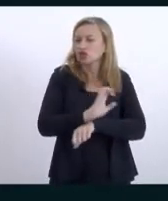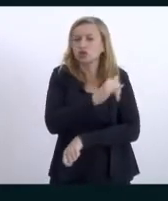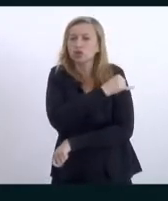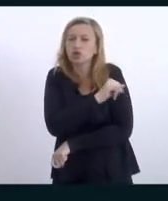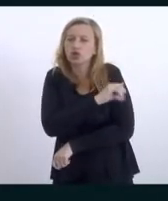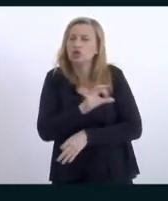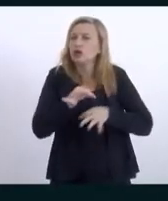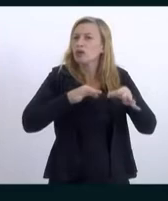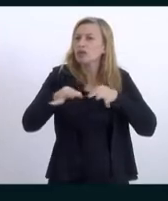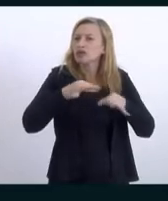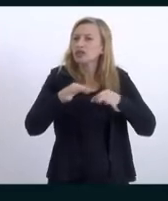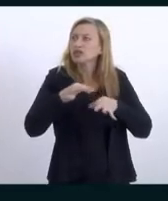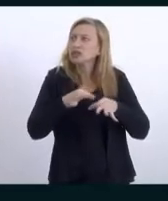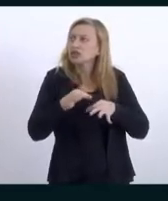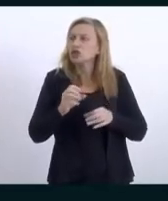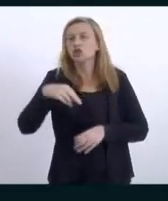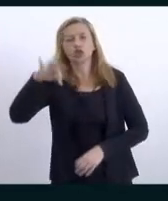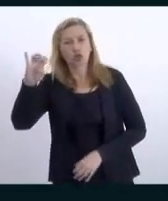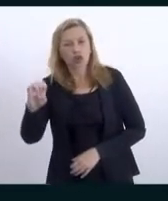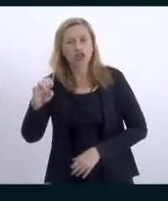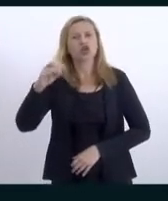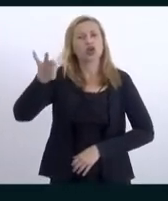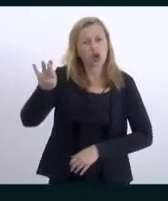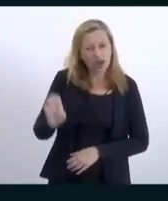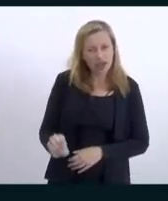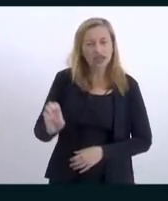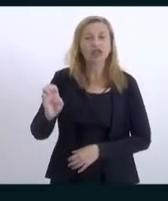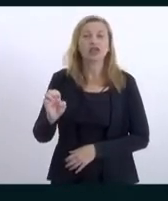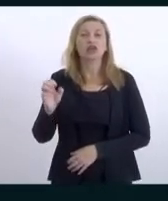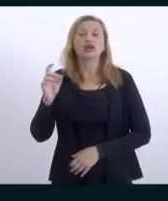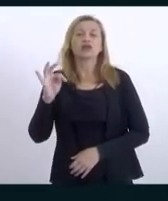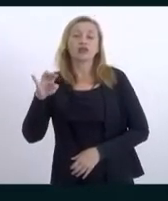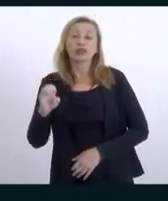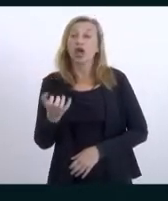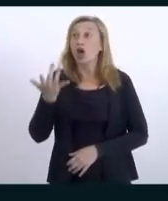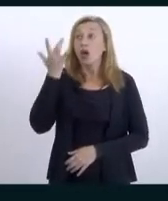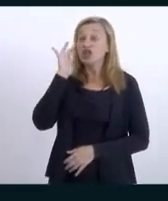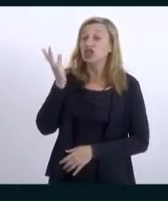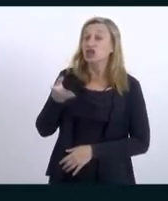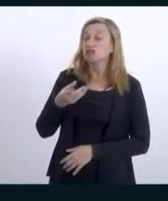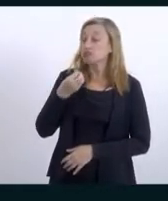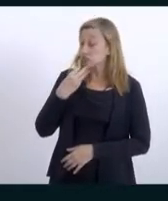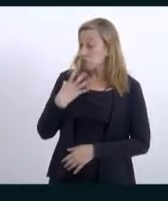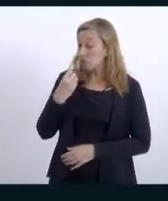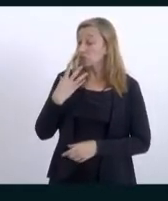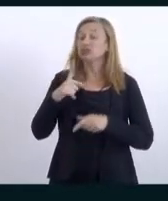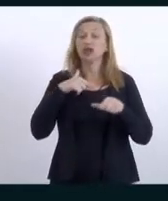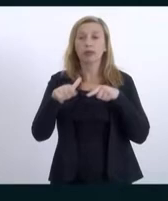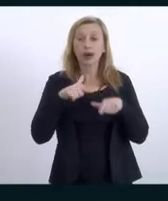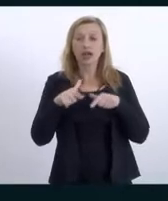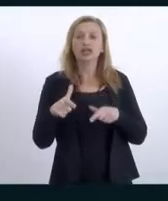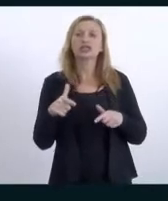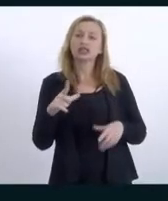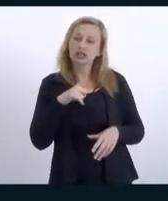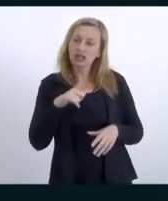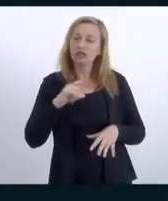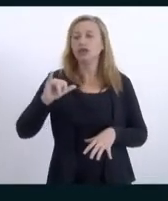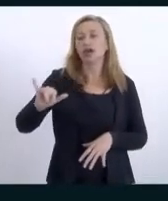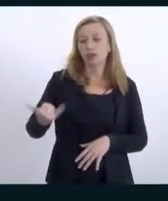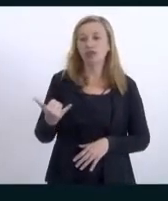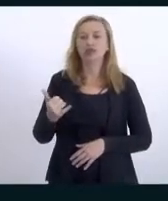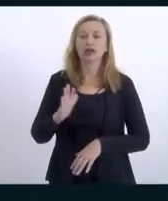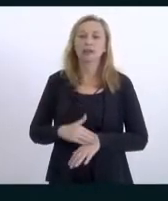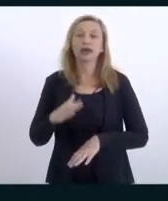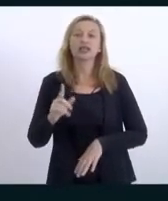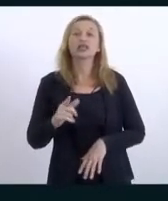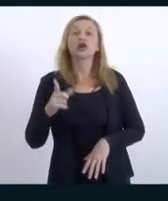fizemos o planejamento norte-noroeste fluminense, que achei uma obra bastante interessante e, por certo, há coisa a ser aproveitada.